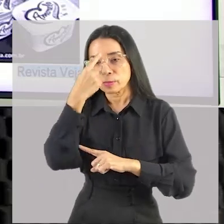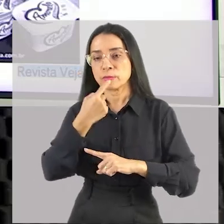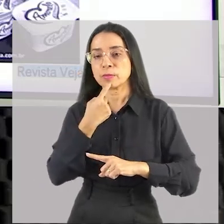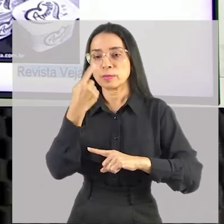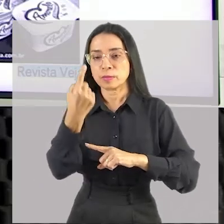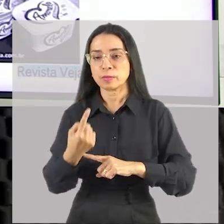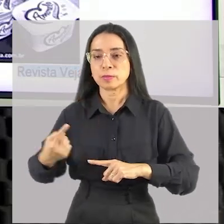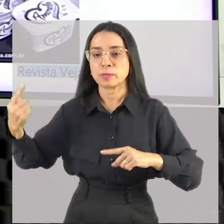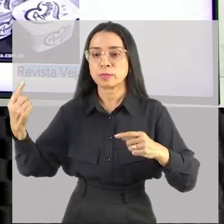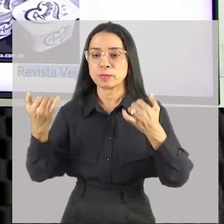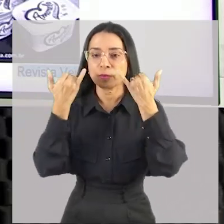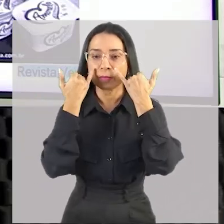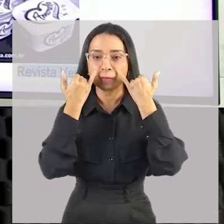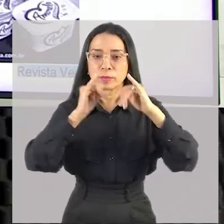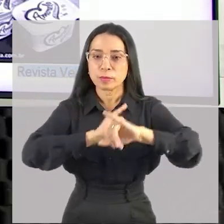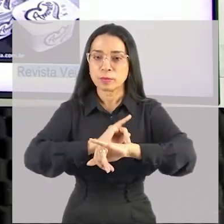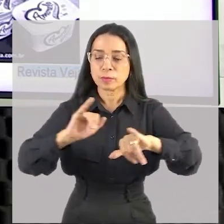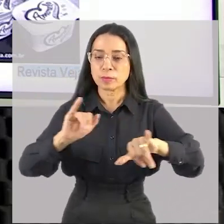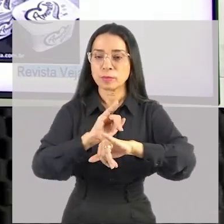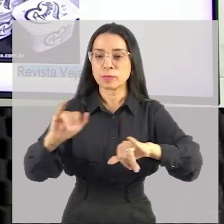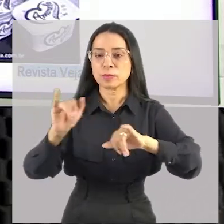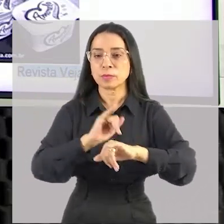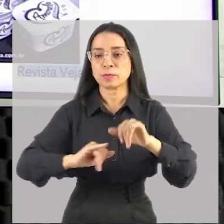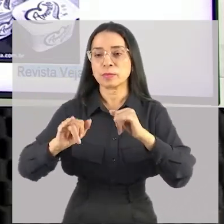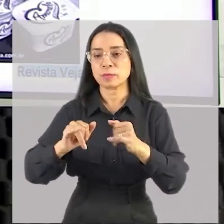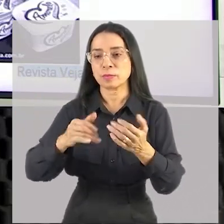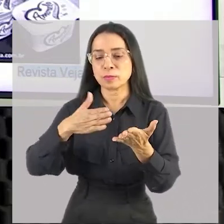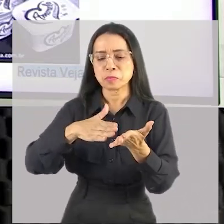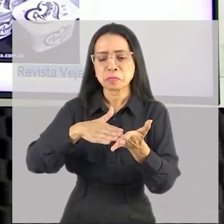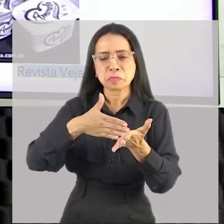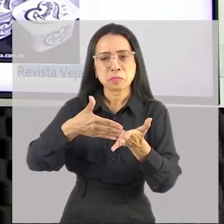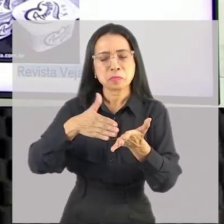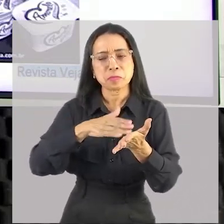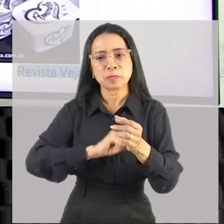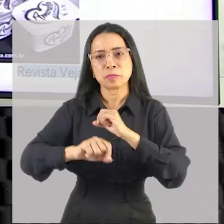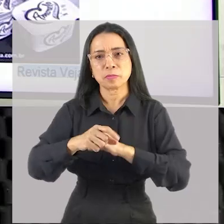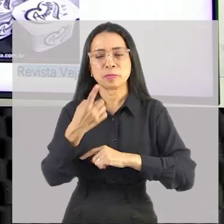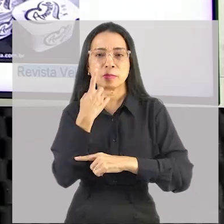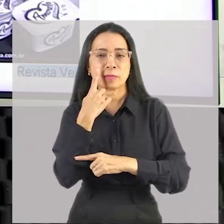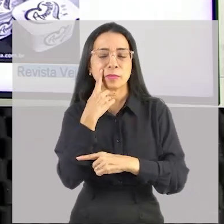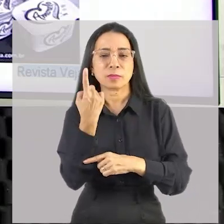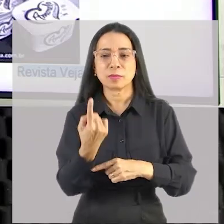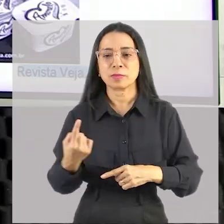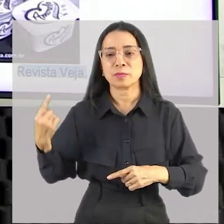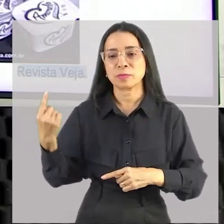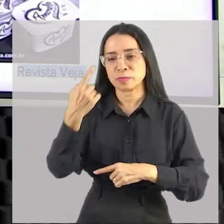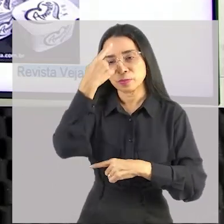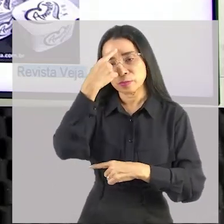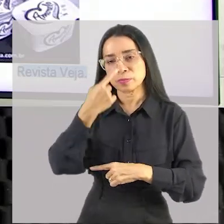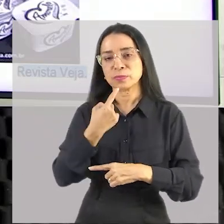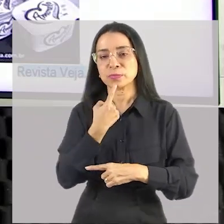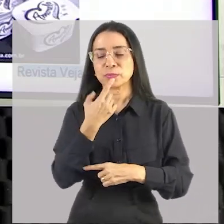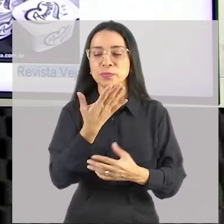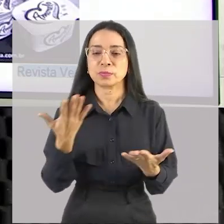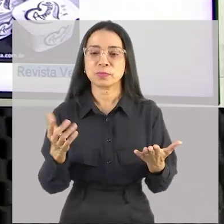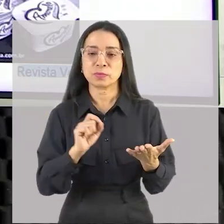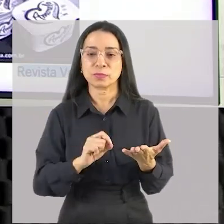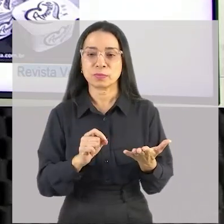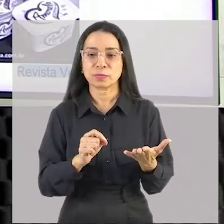Um comercial de uma margarina. Aí você analisa que a figura, né?